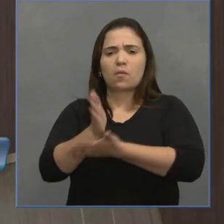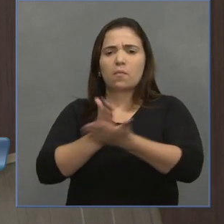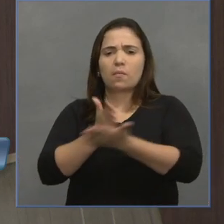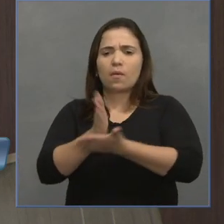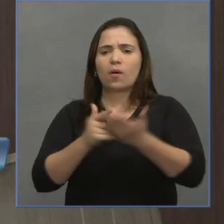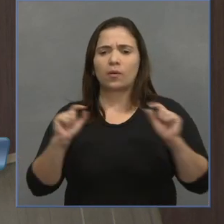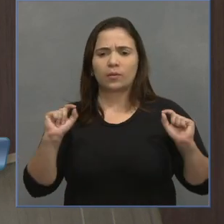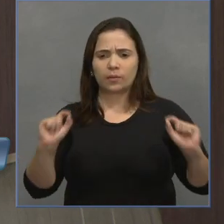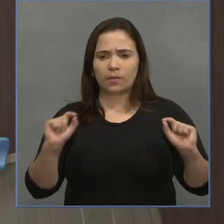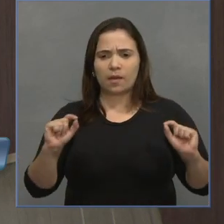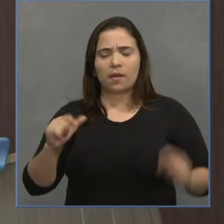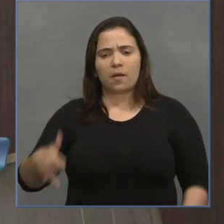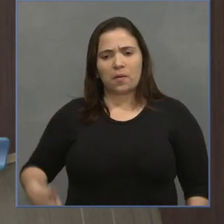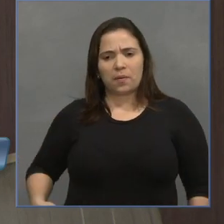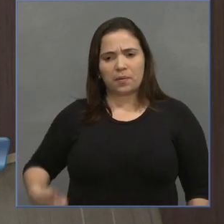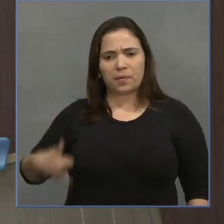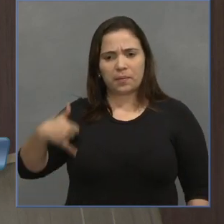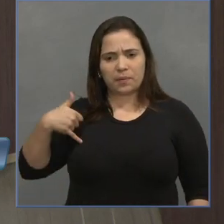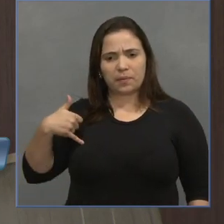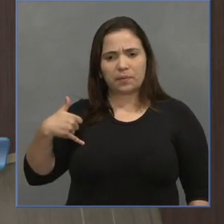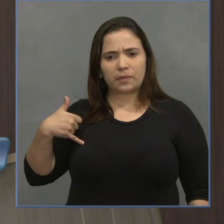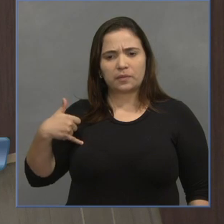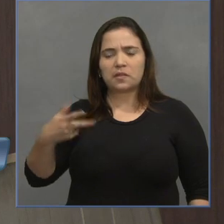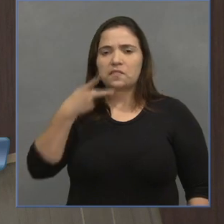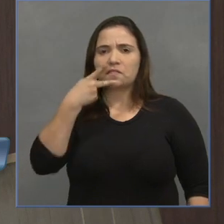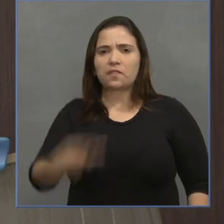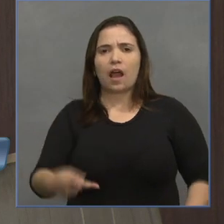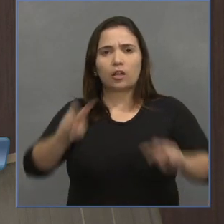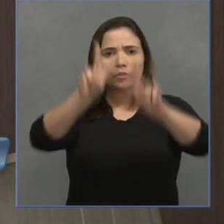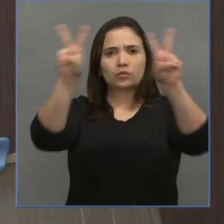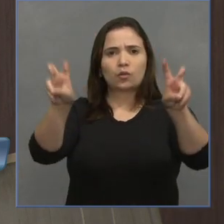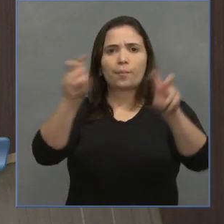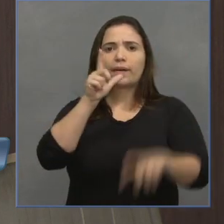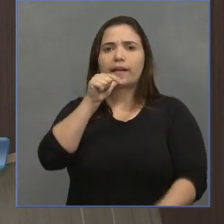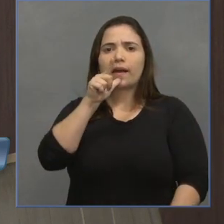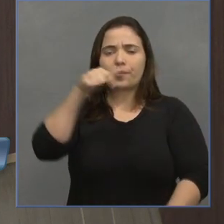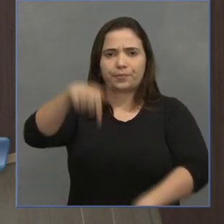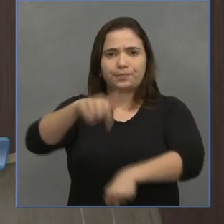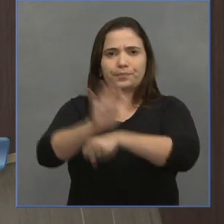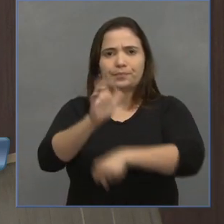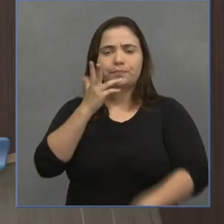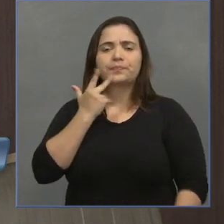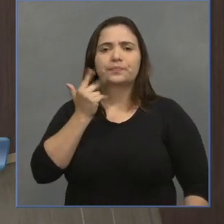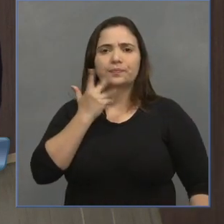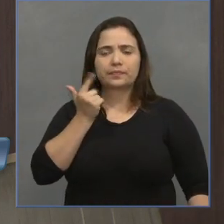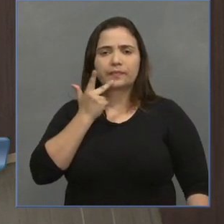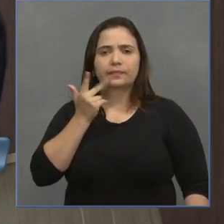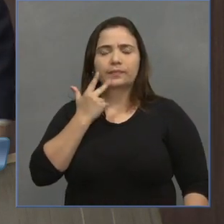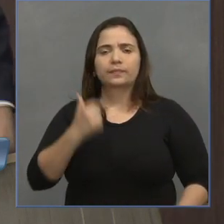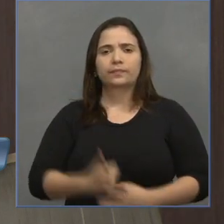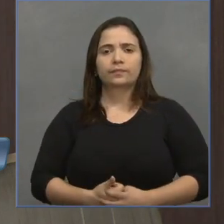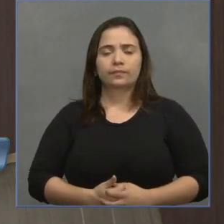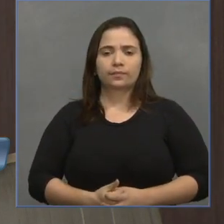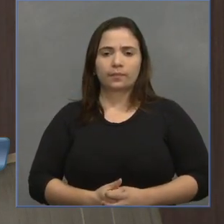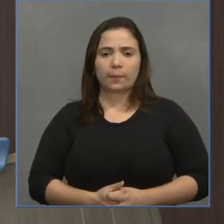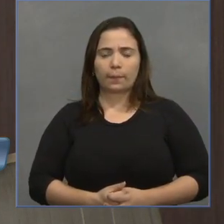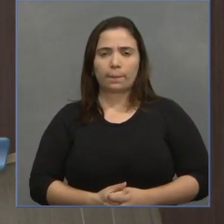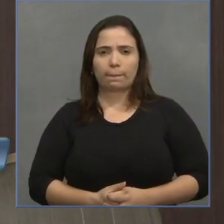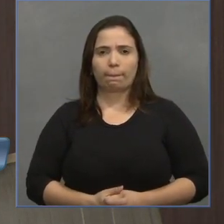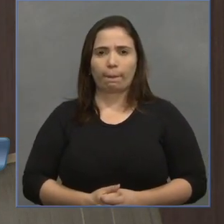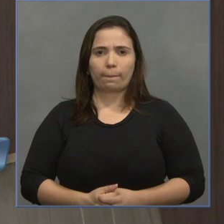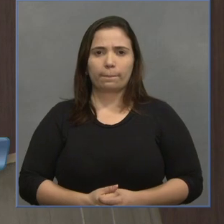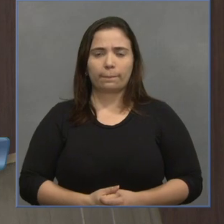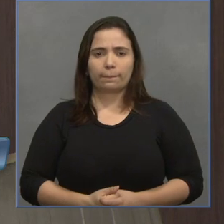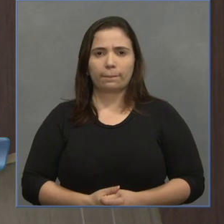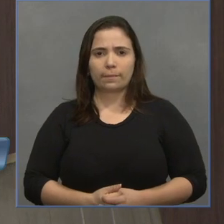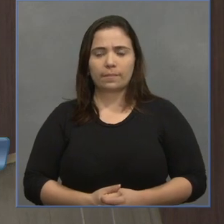vezes orgulhosa, com que se fala da gestão de recursos hídricos no estado do Ceará. Veja, não é